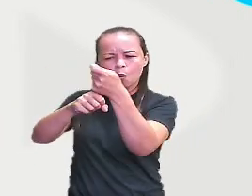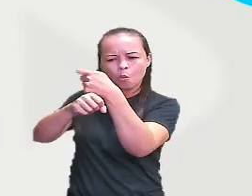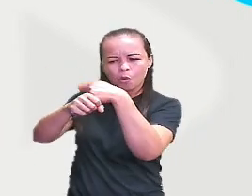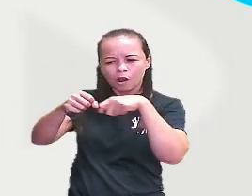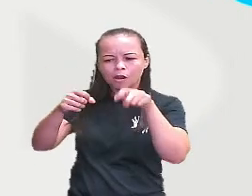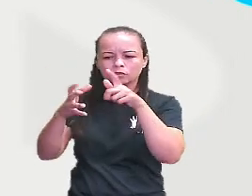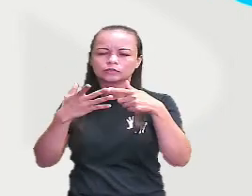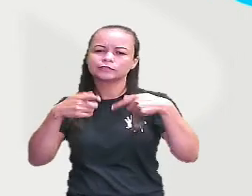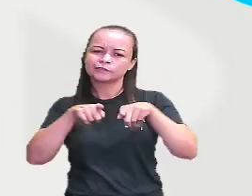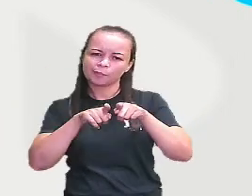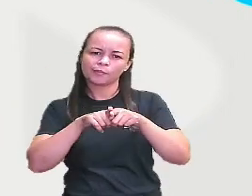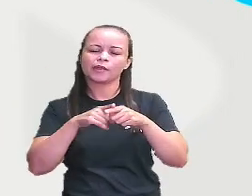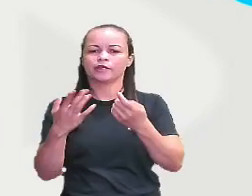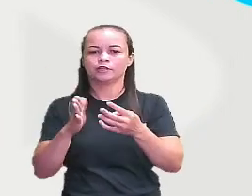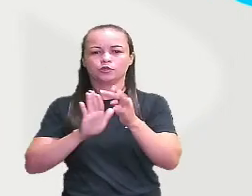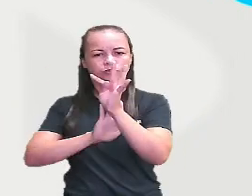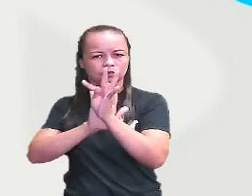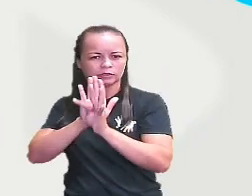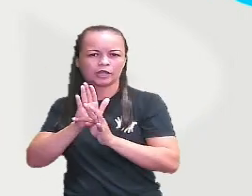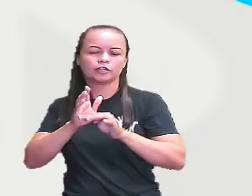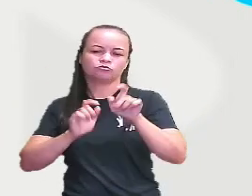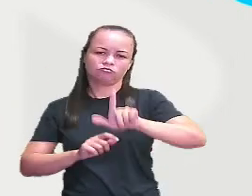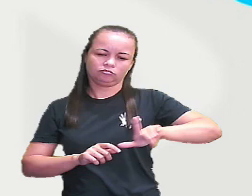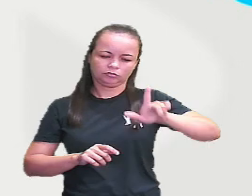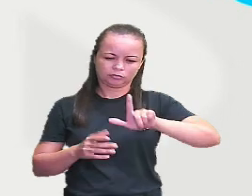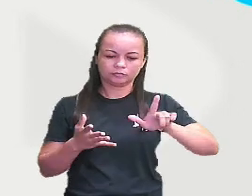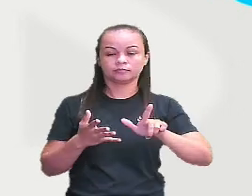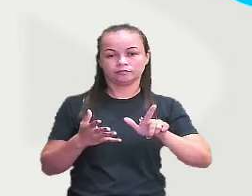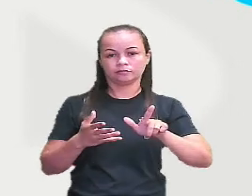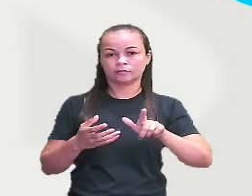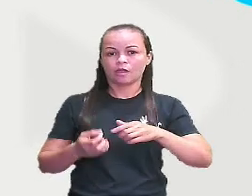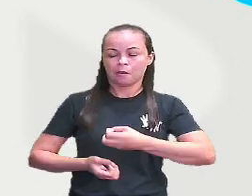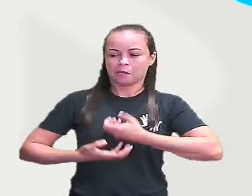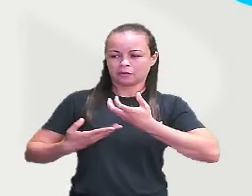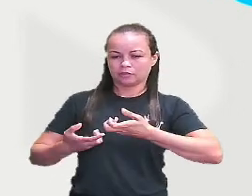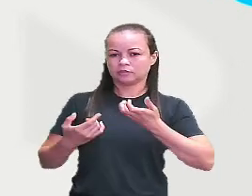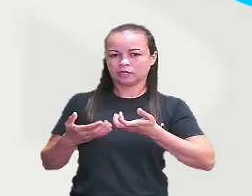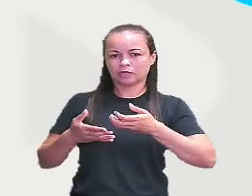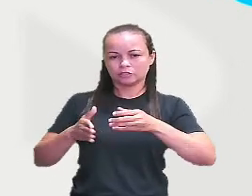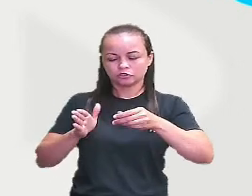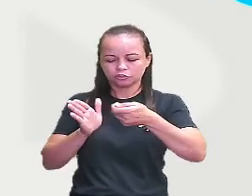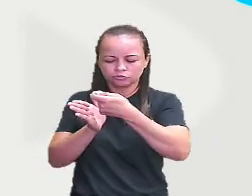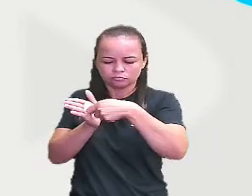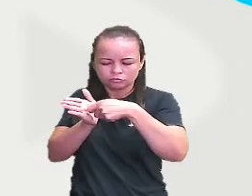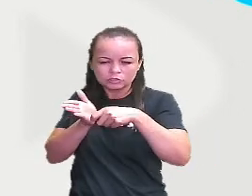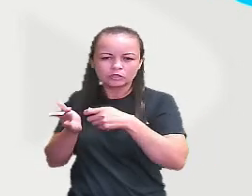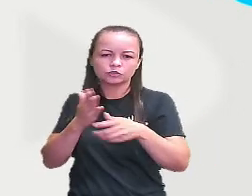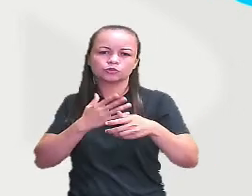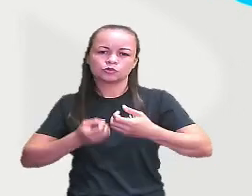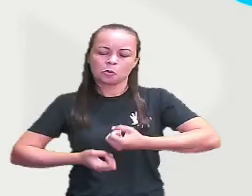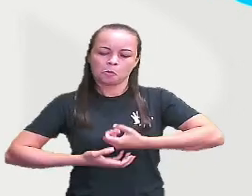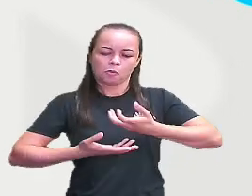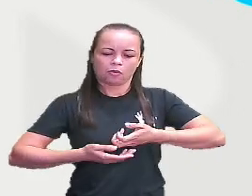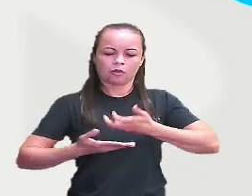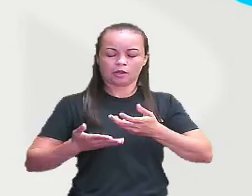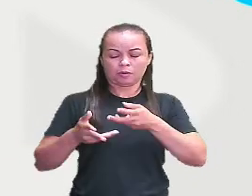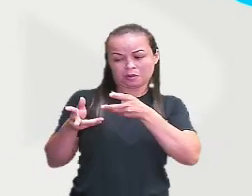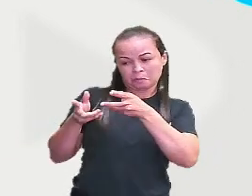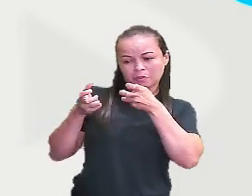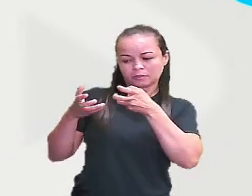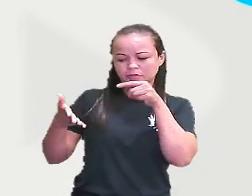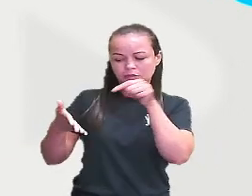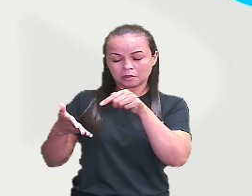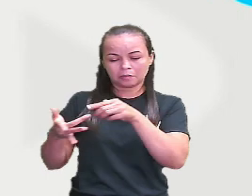texto literário. A poesia pode estar presente no poema, desde que você perceba nesse poema, nessa